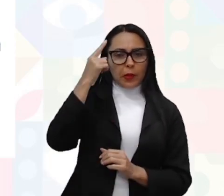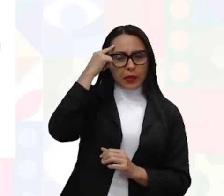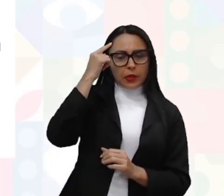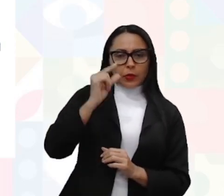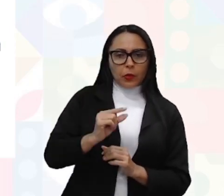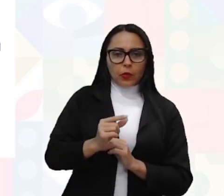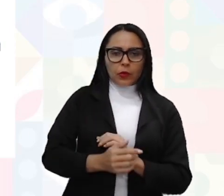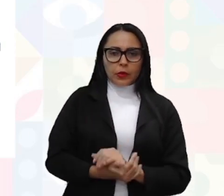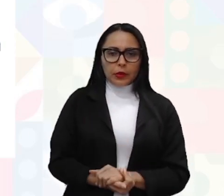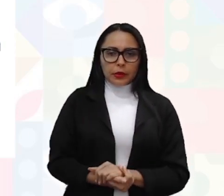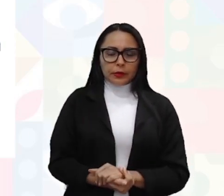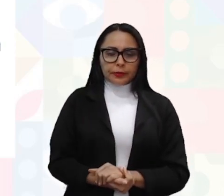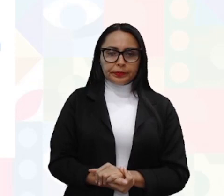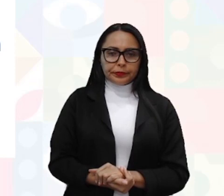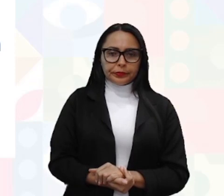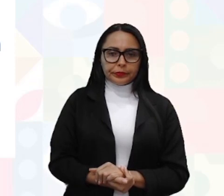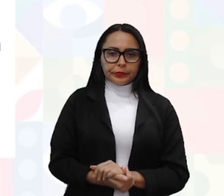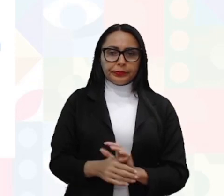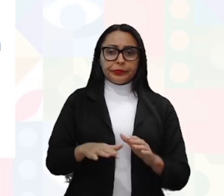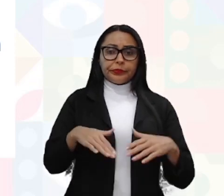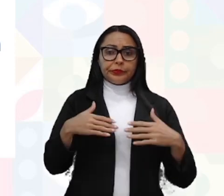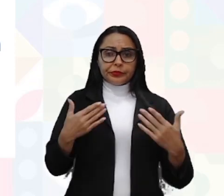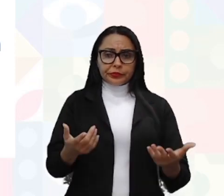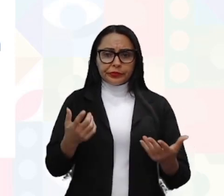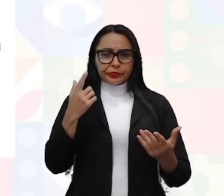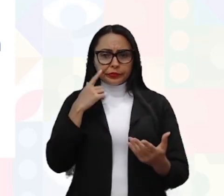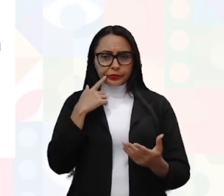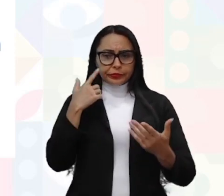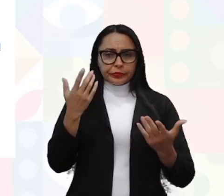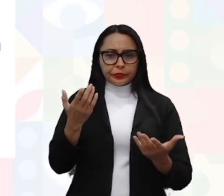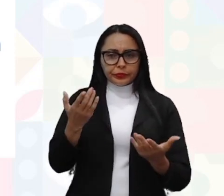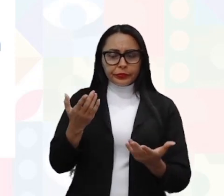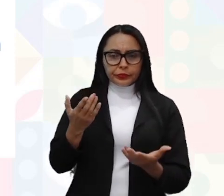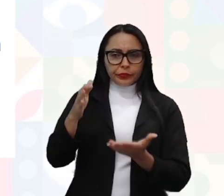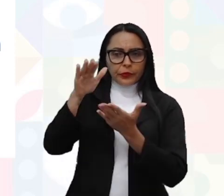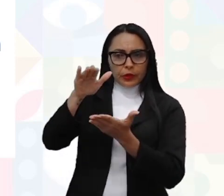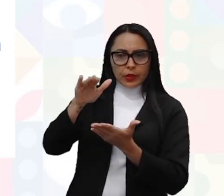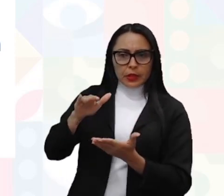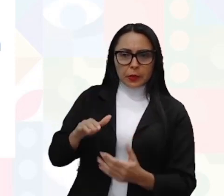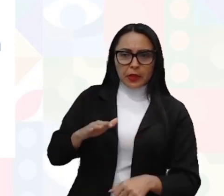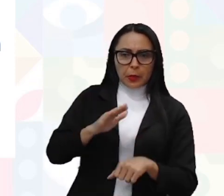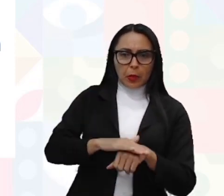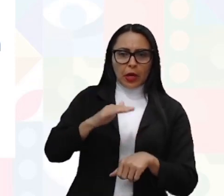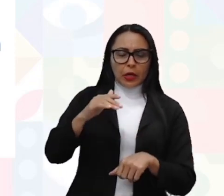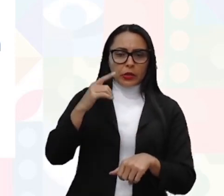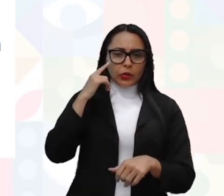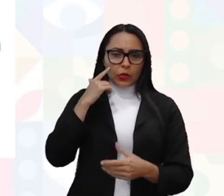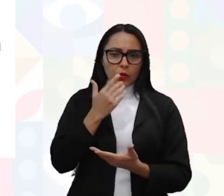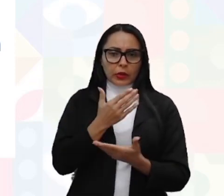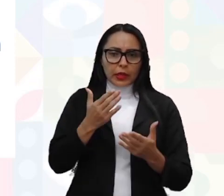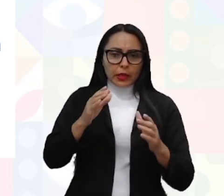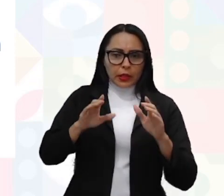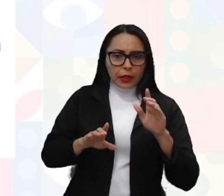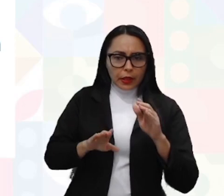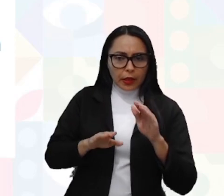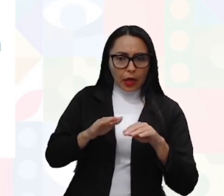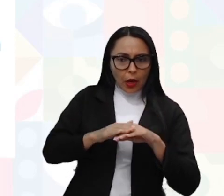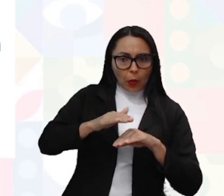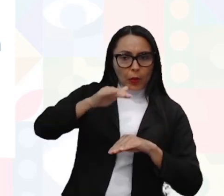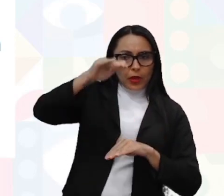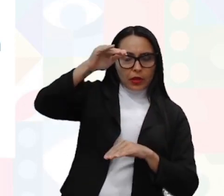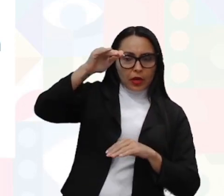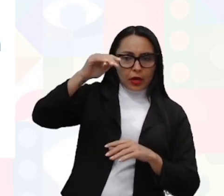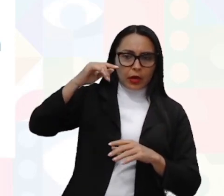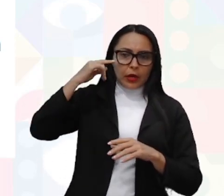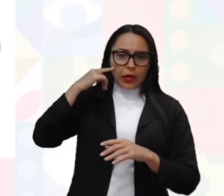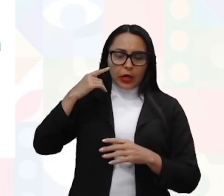pouco. Veja bem, quando o ritmo do fornecimento é maior do que a demanda, o estoque tende a aumentar, e quando o